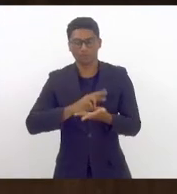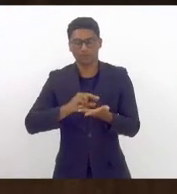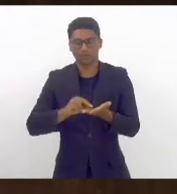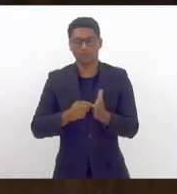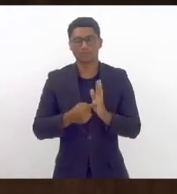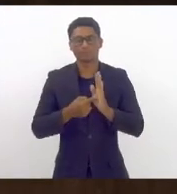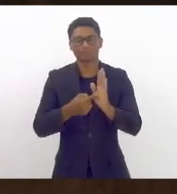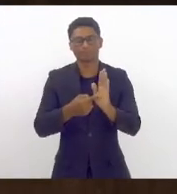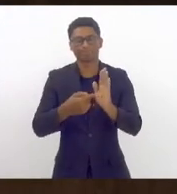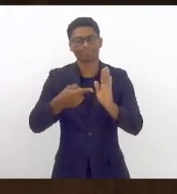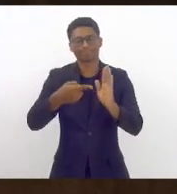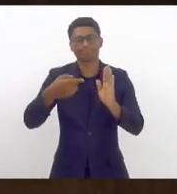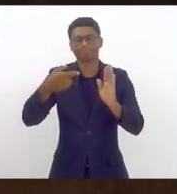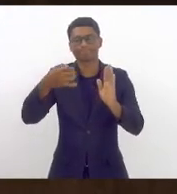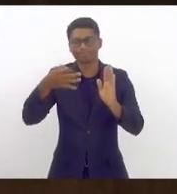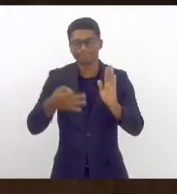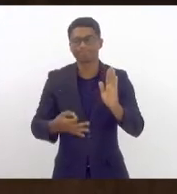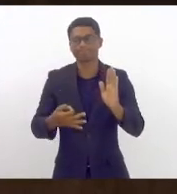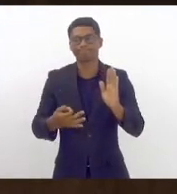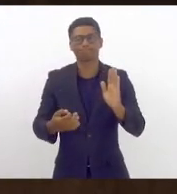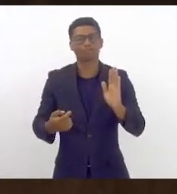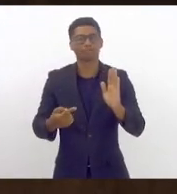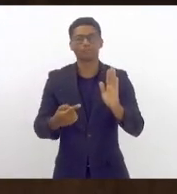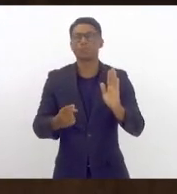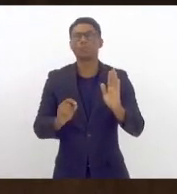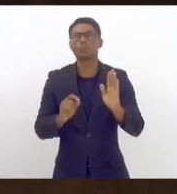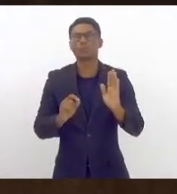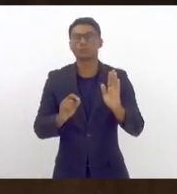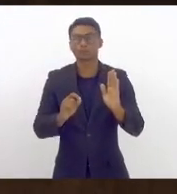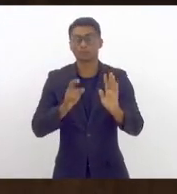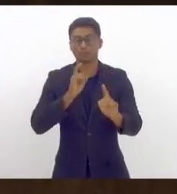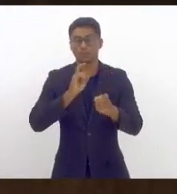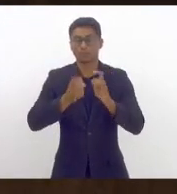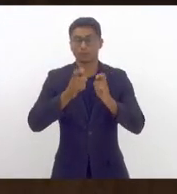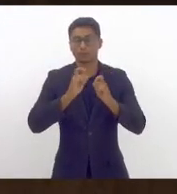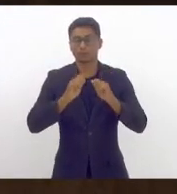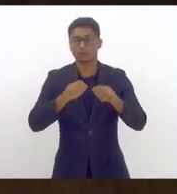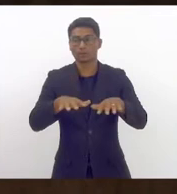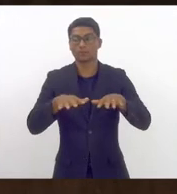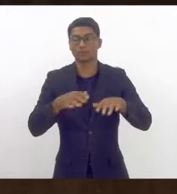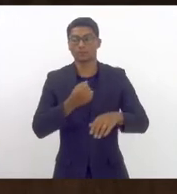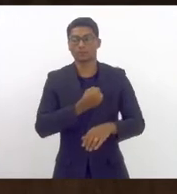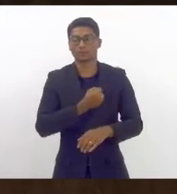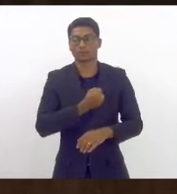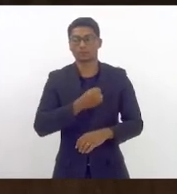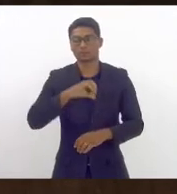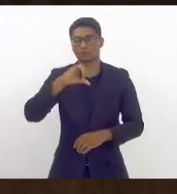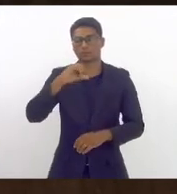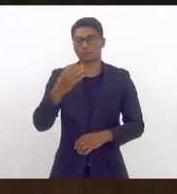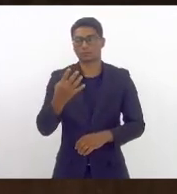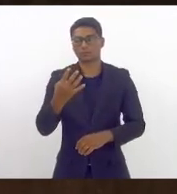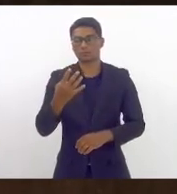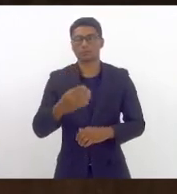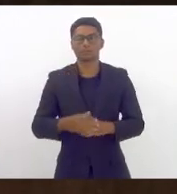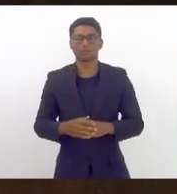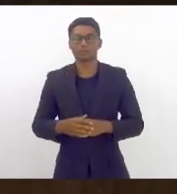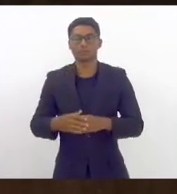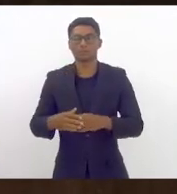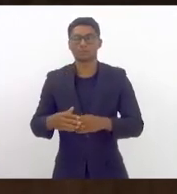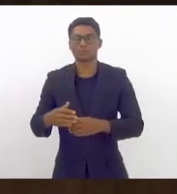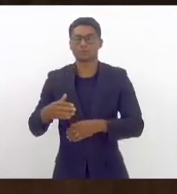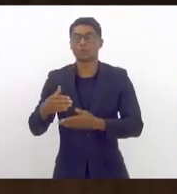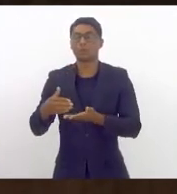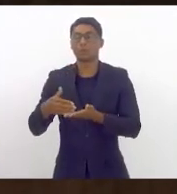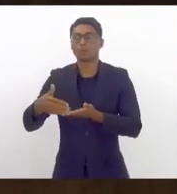reflete com exatidão o ocorrido na nonagésima quarta sessão ordinária que iniciada